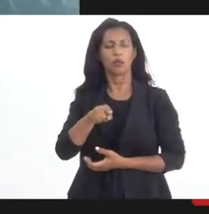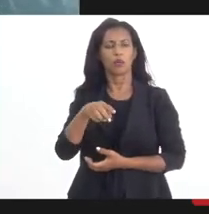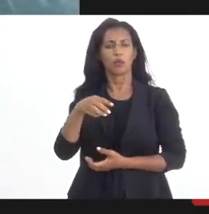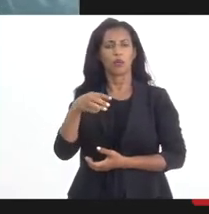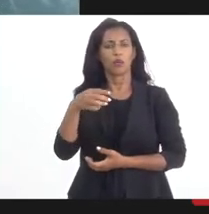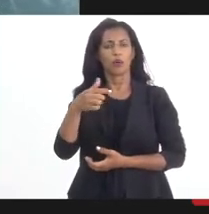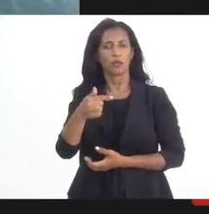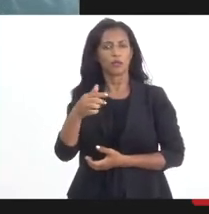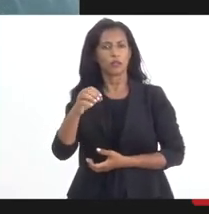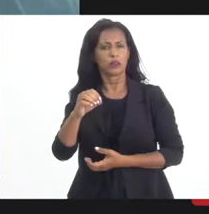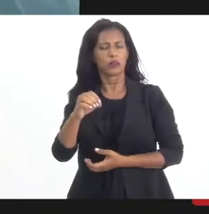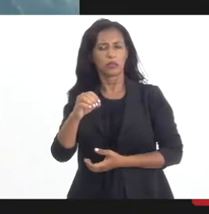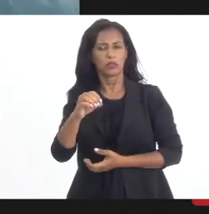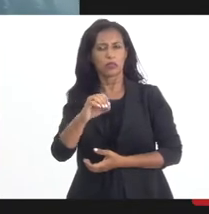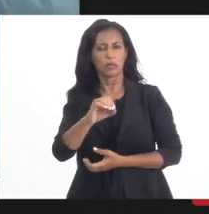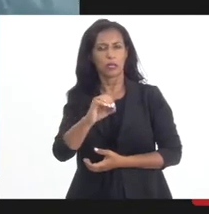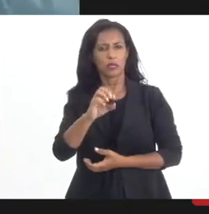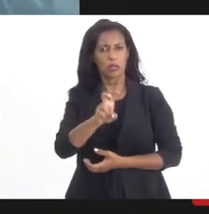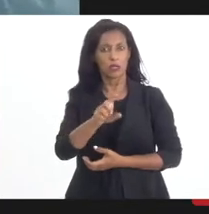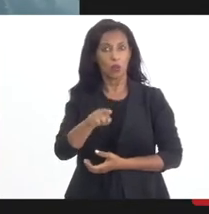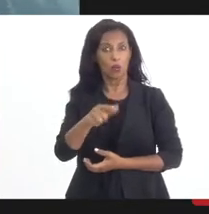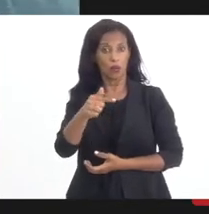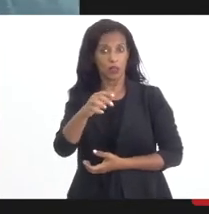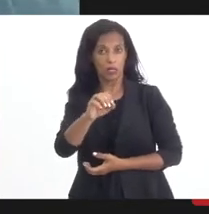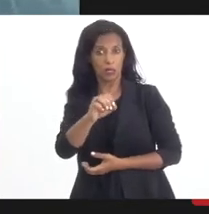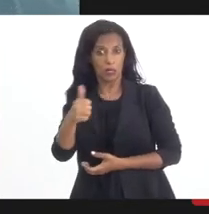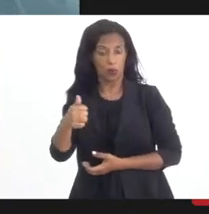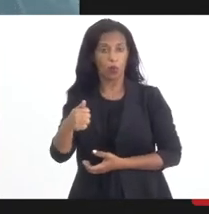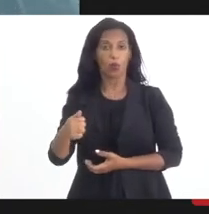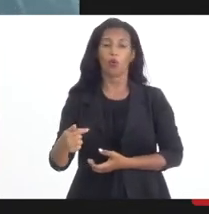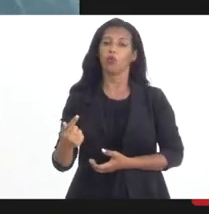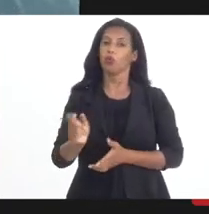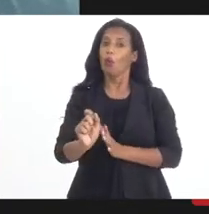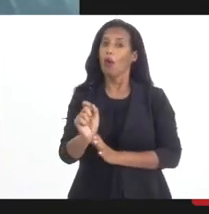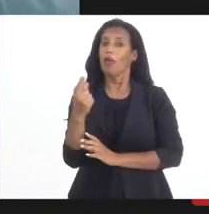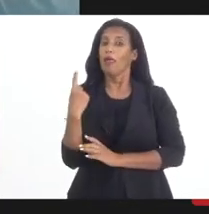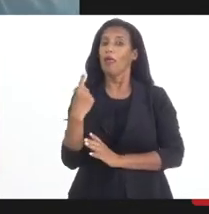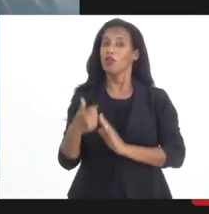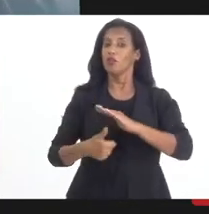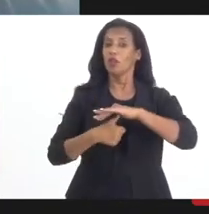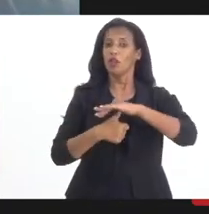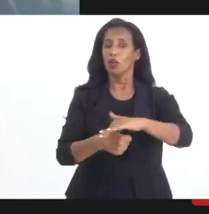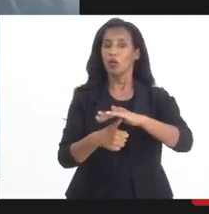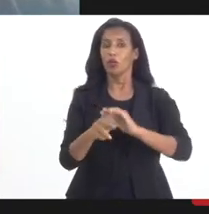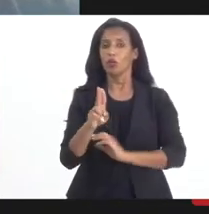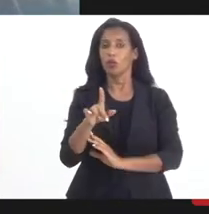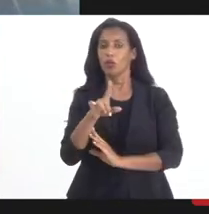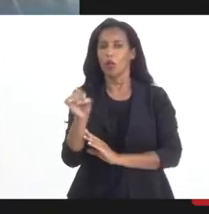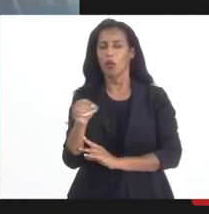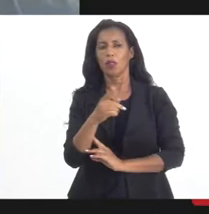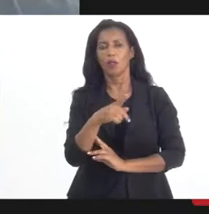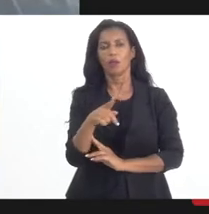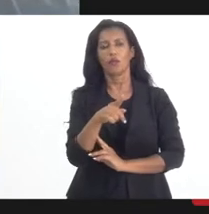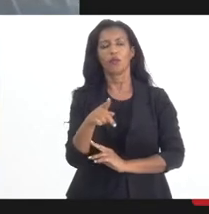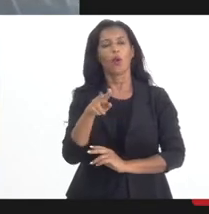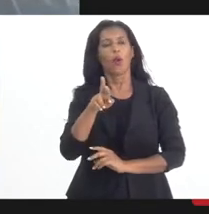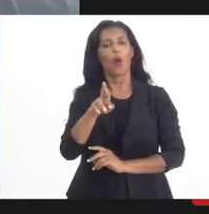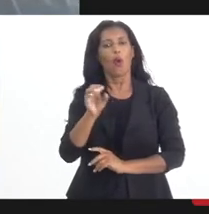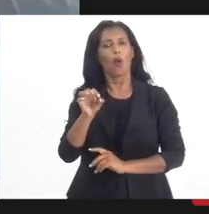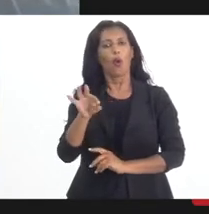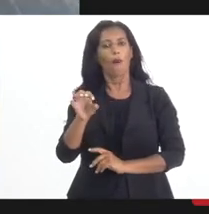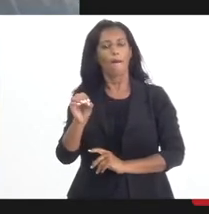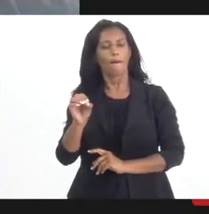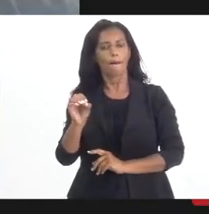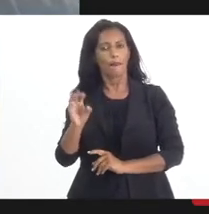5.071 e também manifestar o apoio dos ex-reitores da UESO, professor Roberto Soares de Moura, reitor